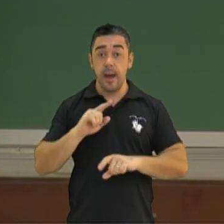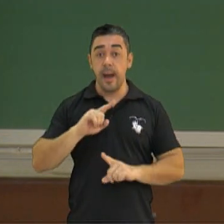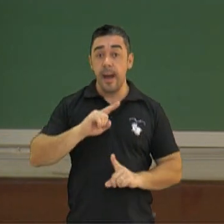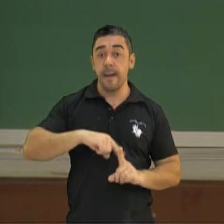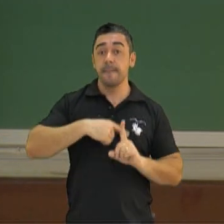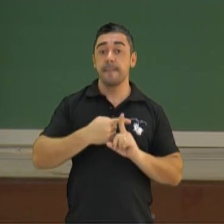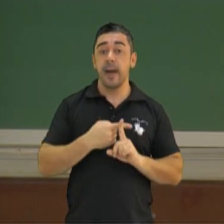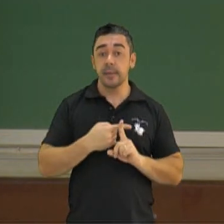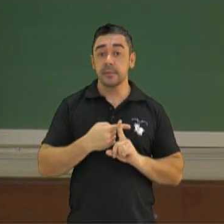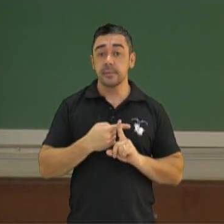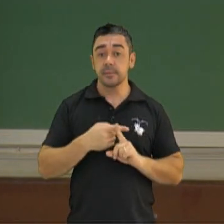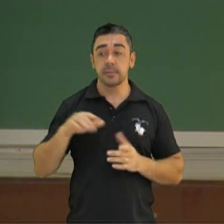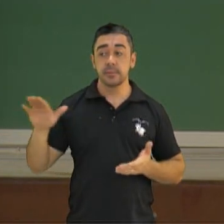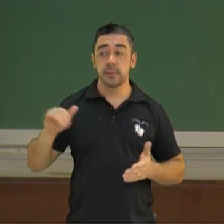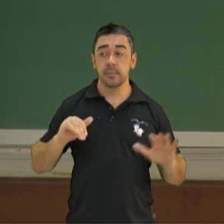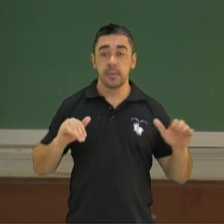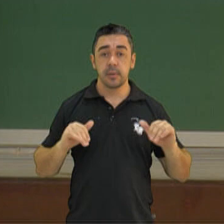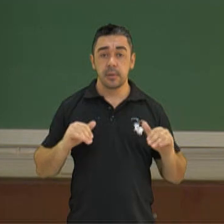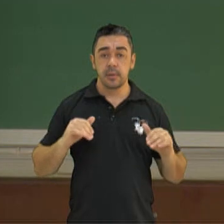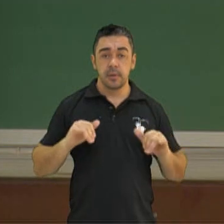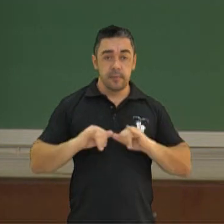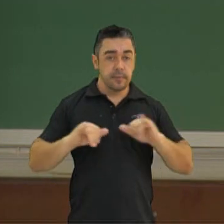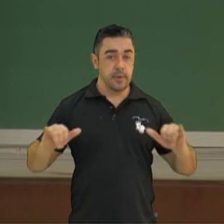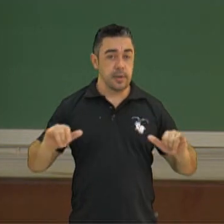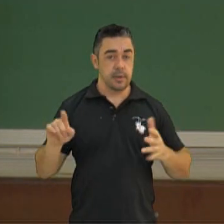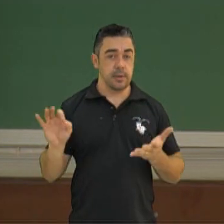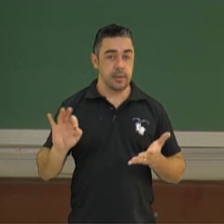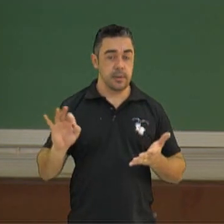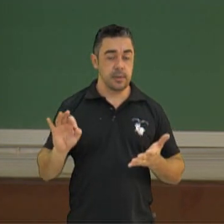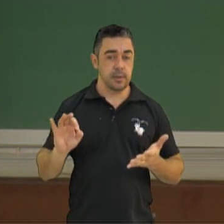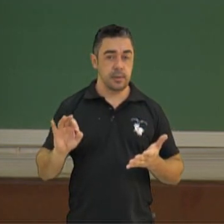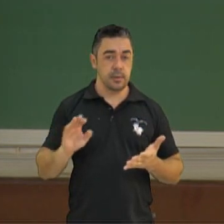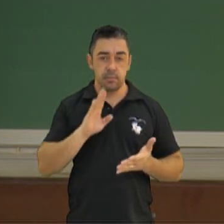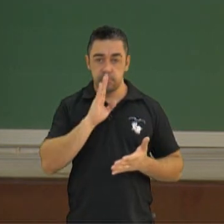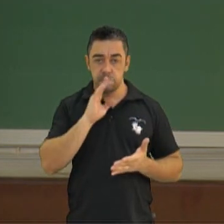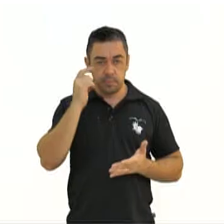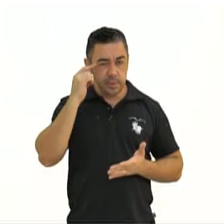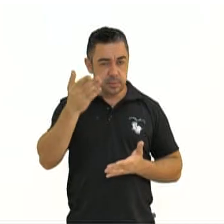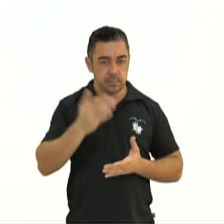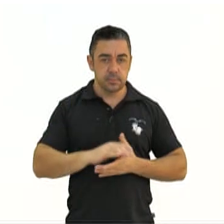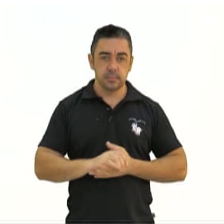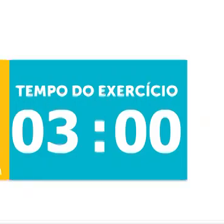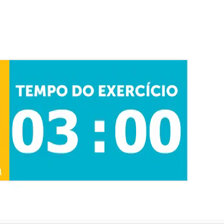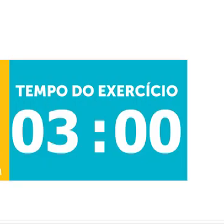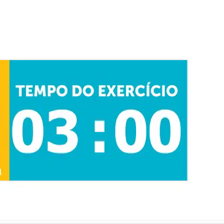contratar? Prometi que eu não vou falar nada, né? Então também não vou. Pensa aí que eu já volto.